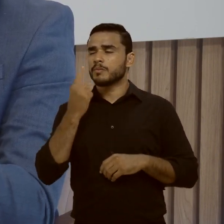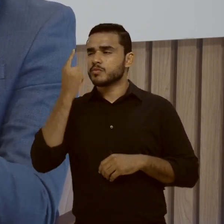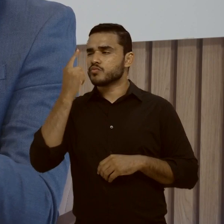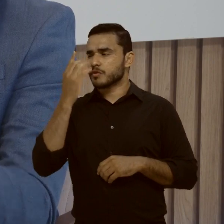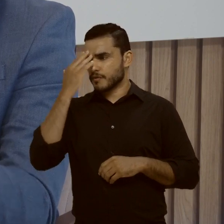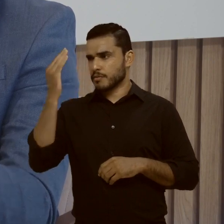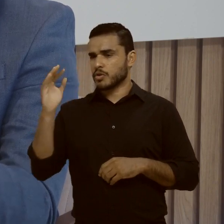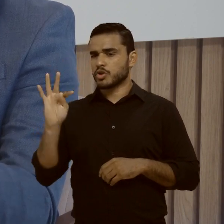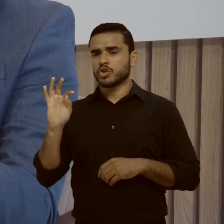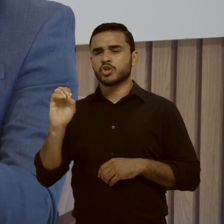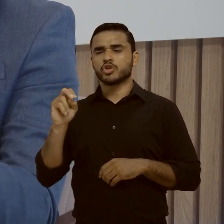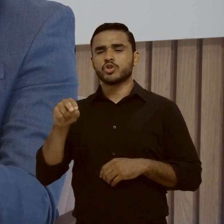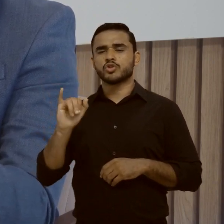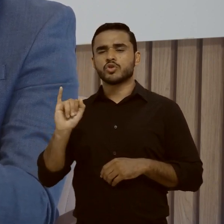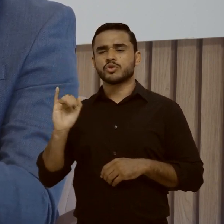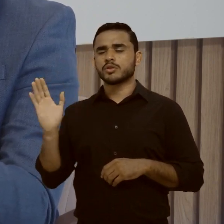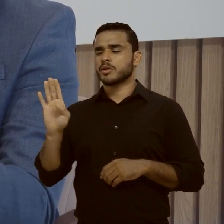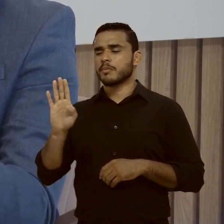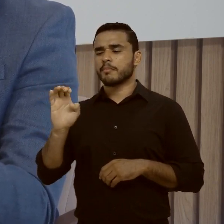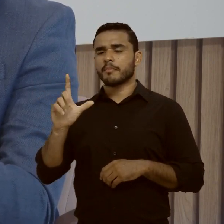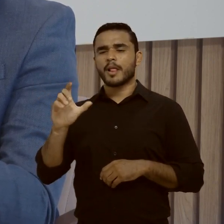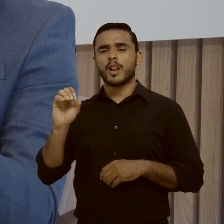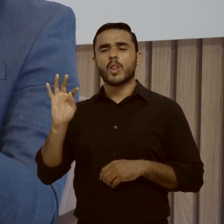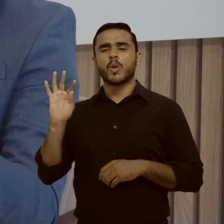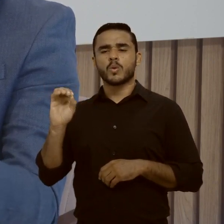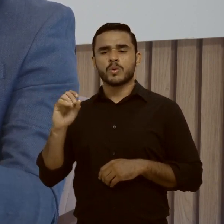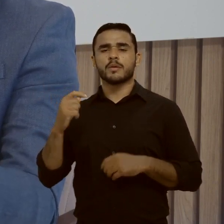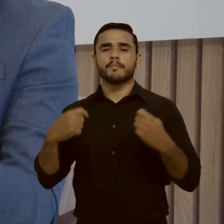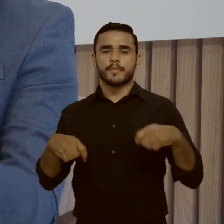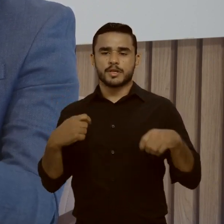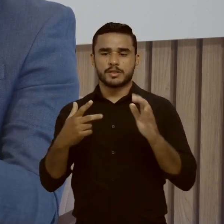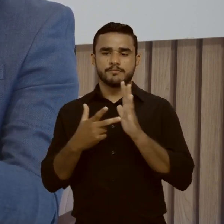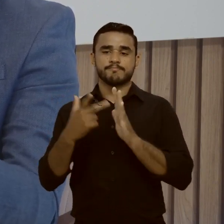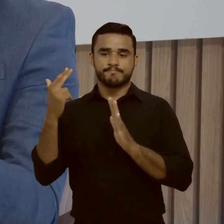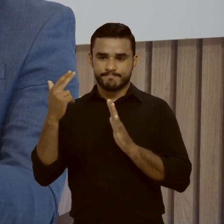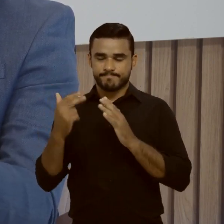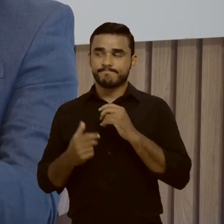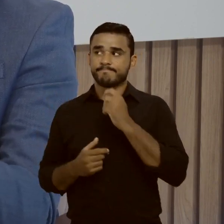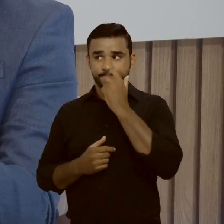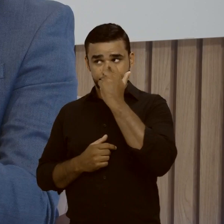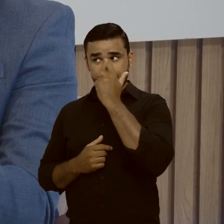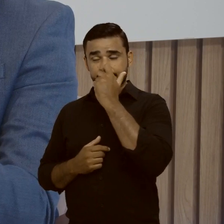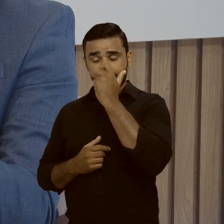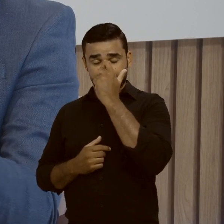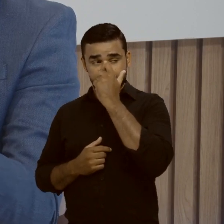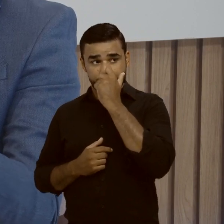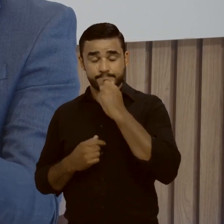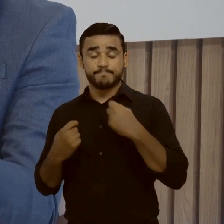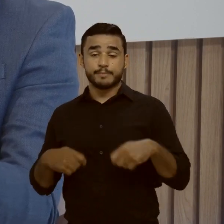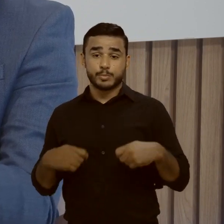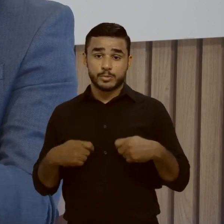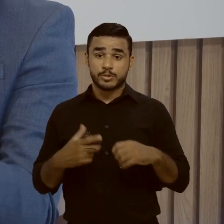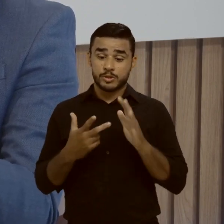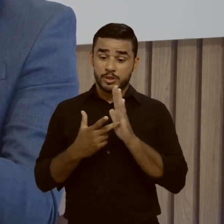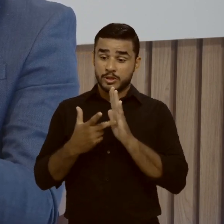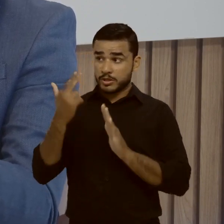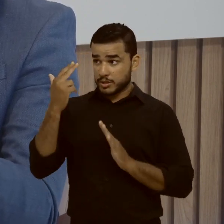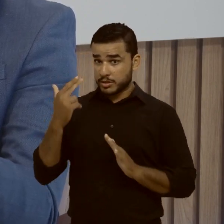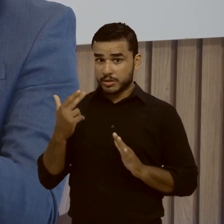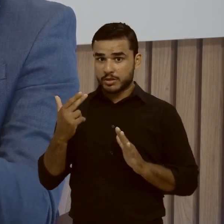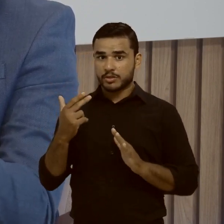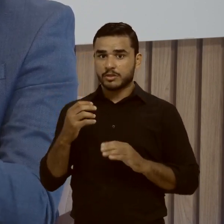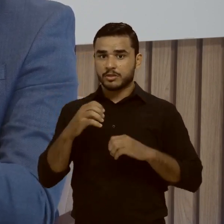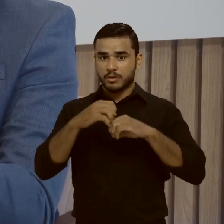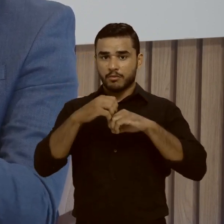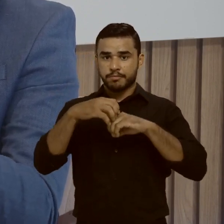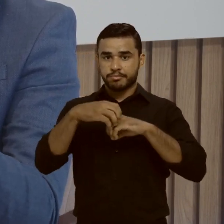A cirurgia é o carro-chefe, é o tratamento de escolha, tá? A partir da cirurgia, você remove a